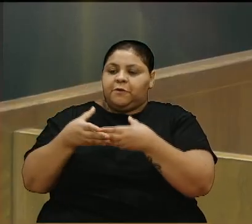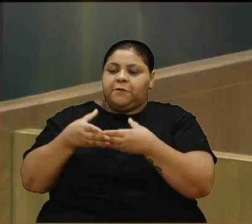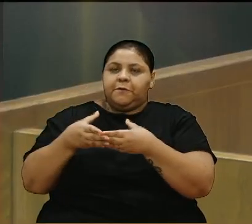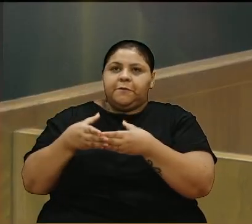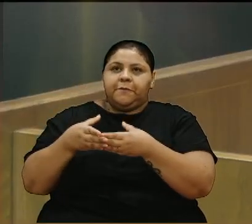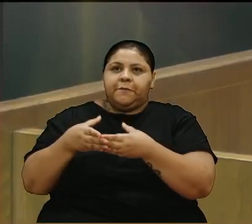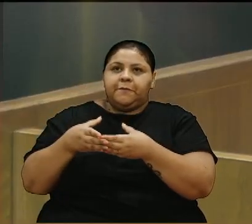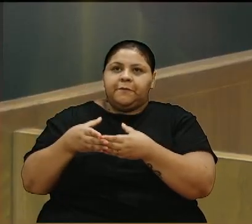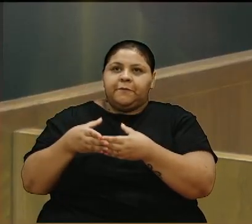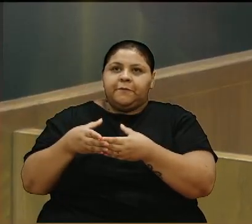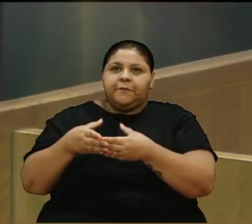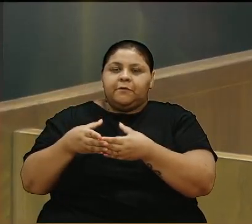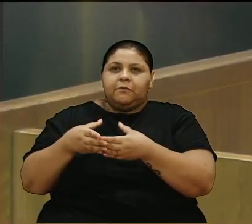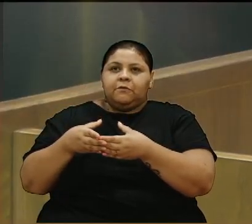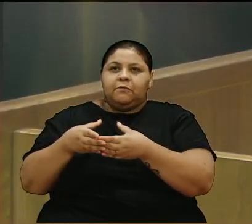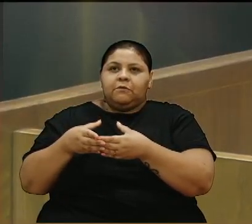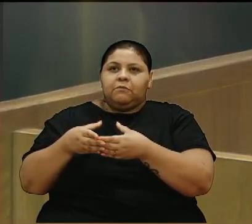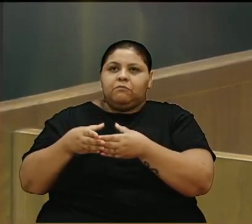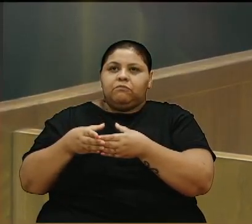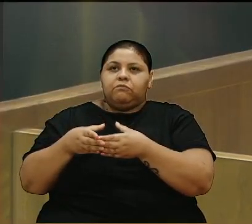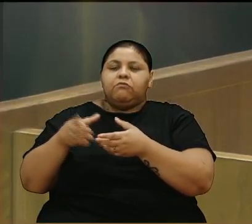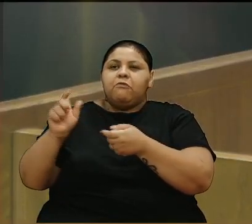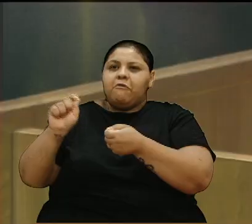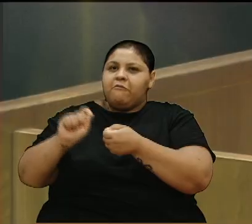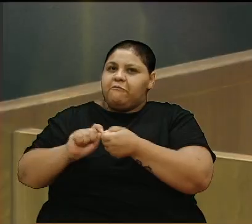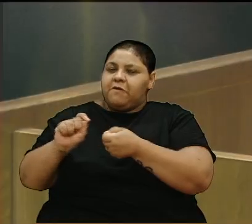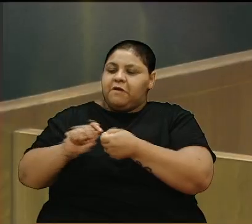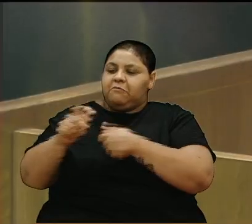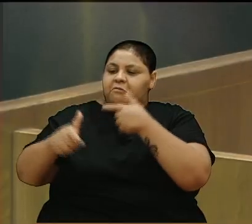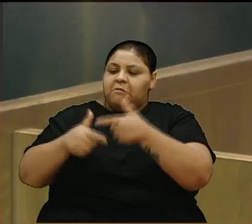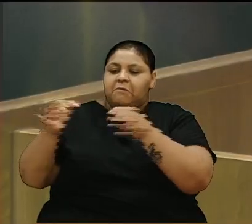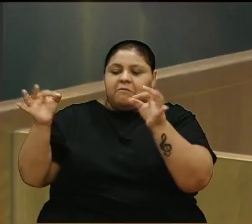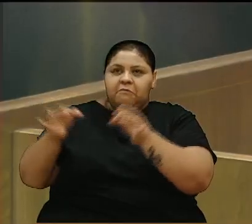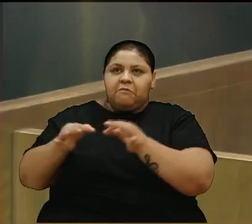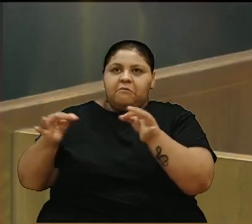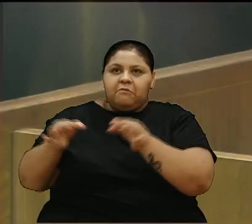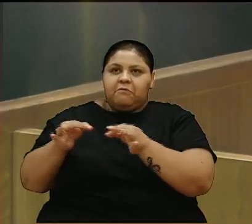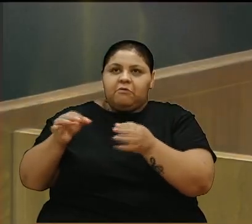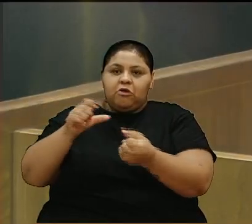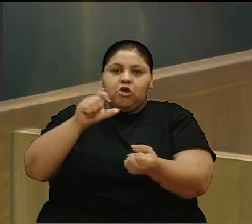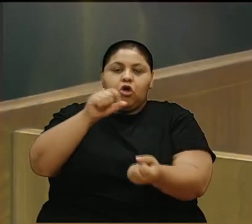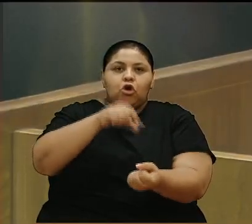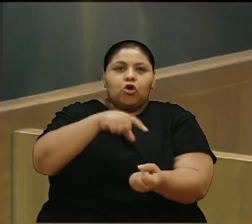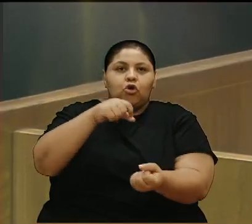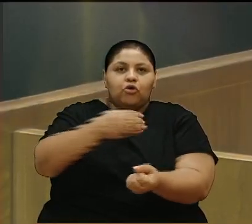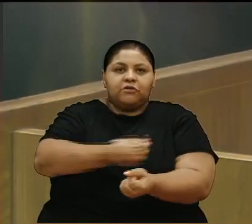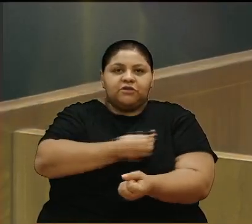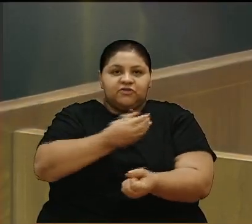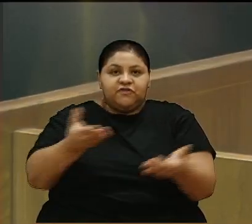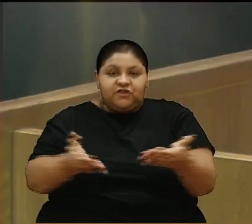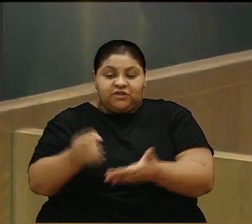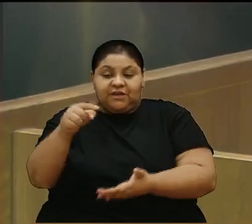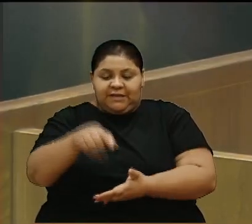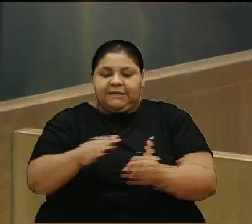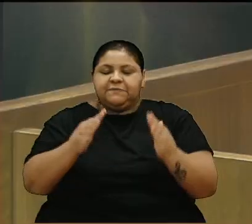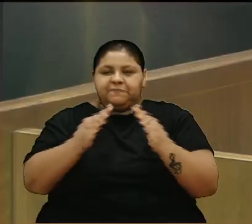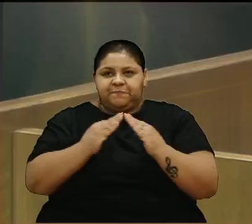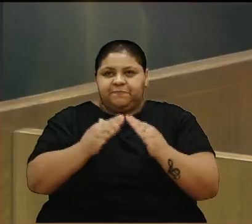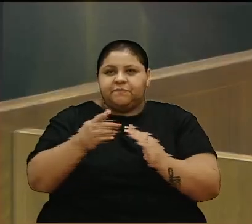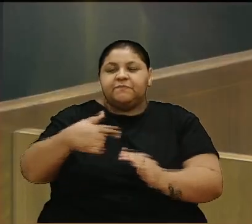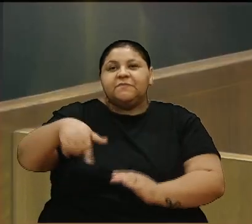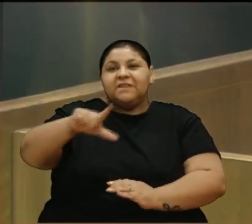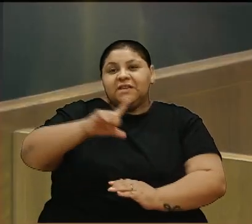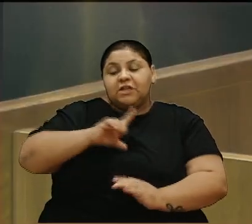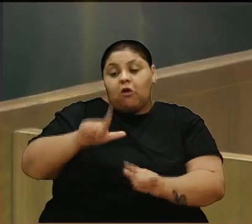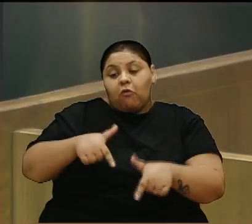muito consistente, que tem feito um trabalho sensacional em Caxias, que é o Gotas de Vida, que já esteve aqui nessa casa. E nós temos